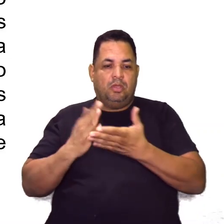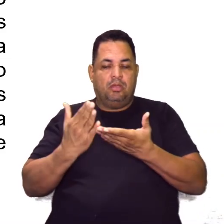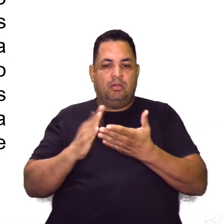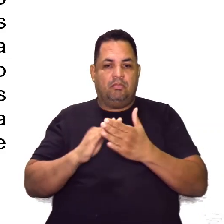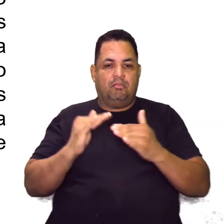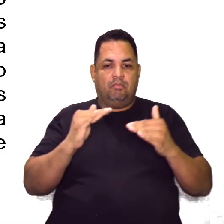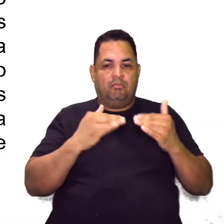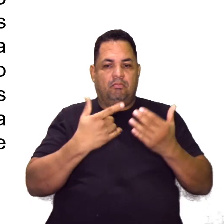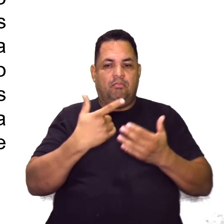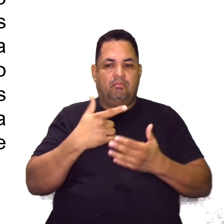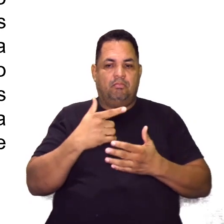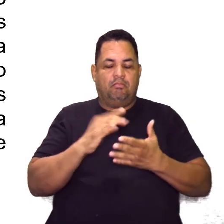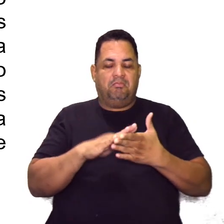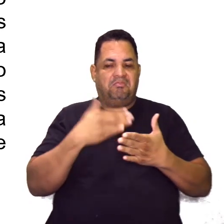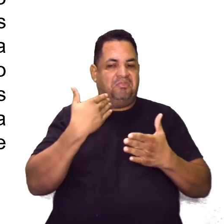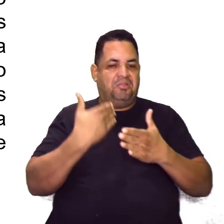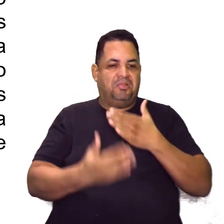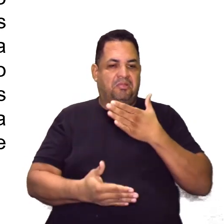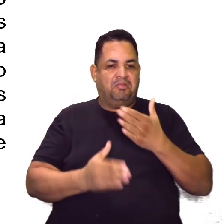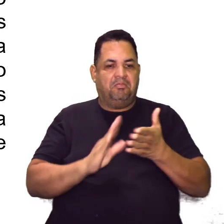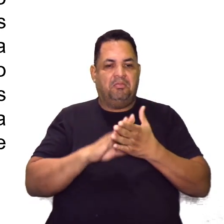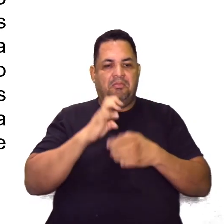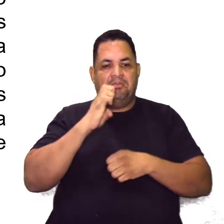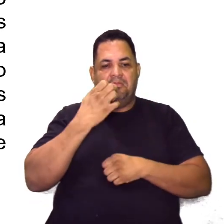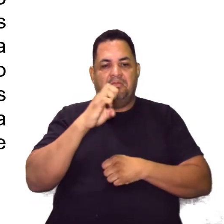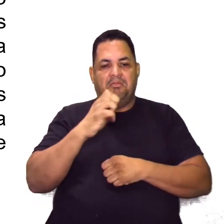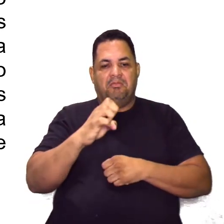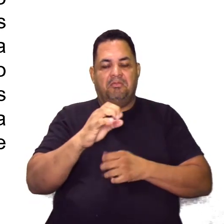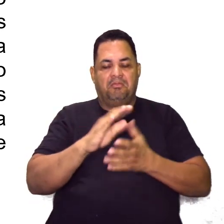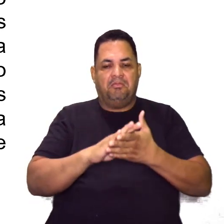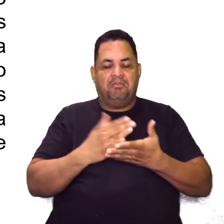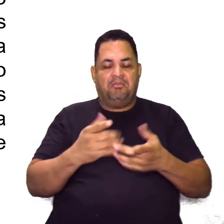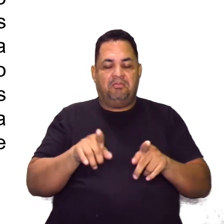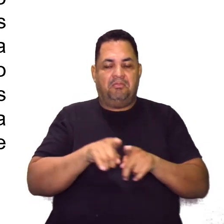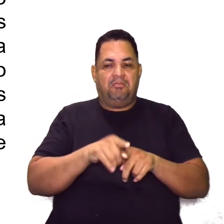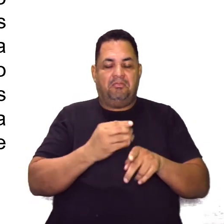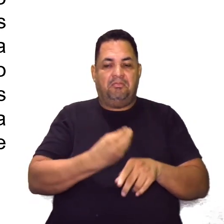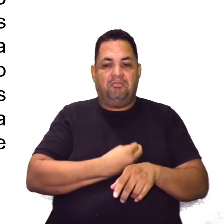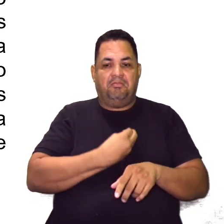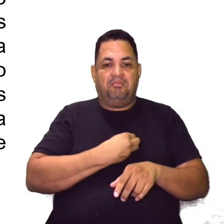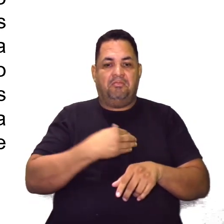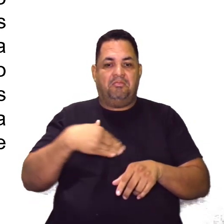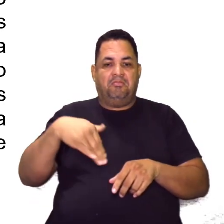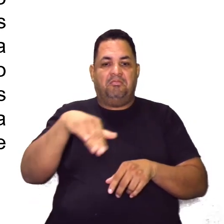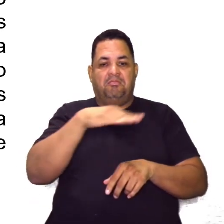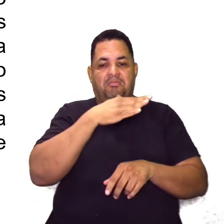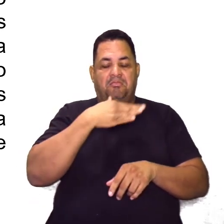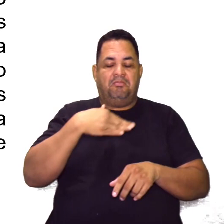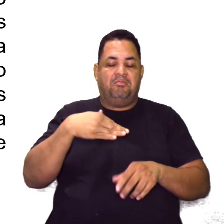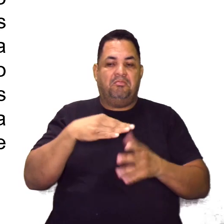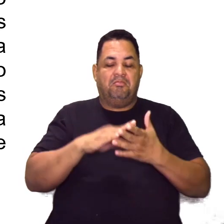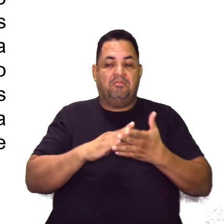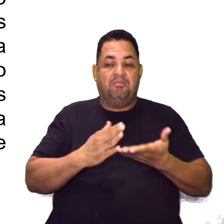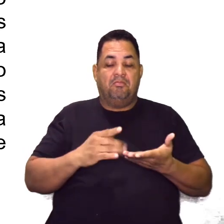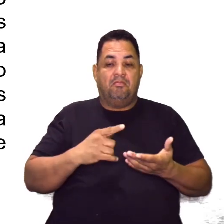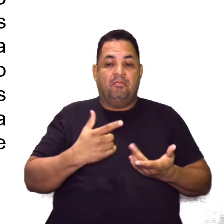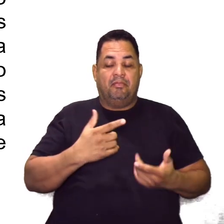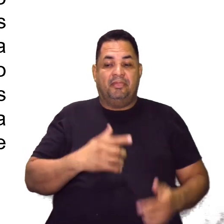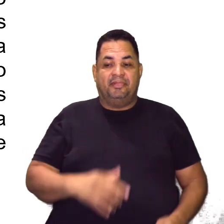estáveis, sem grande desperdício de energia, e para a vida sobre a Terra, quer dizer, a única